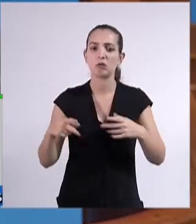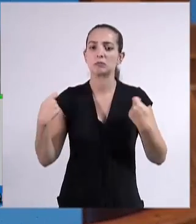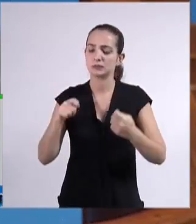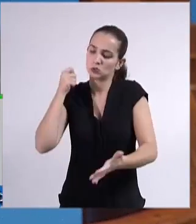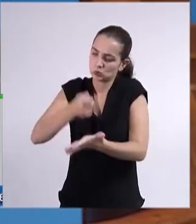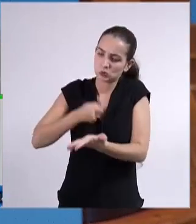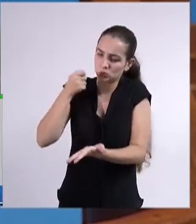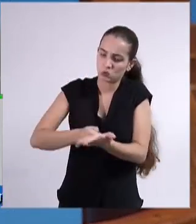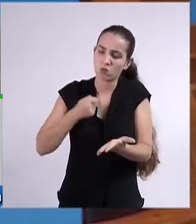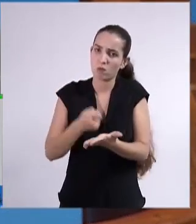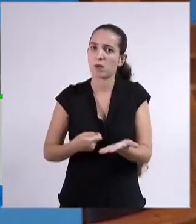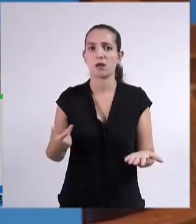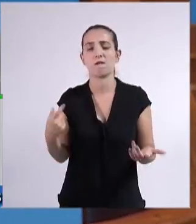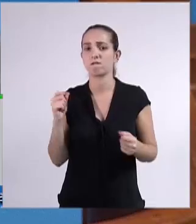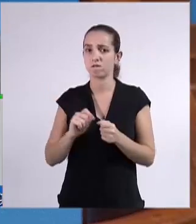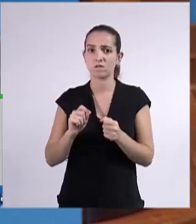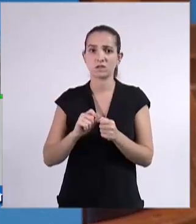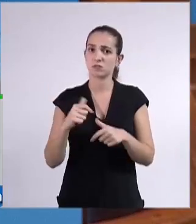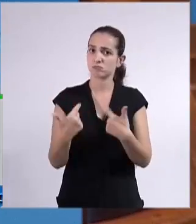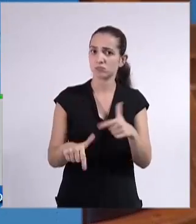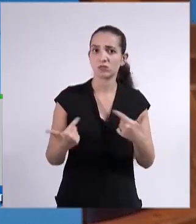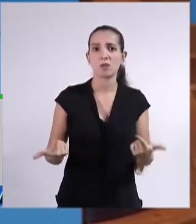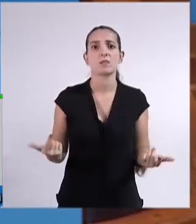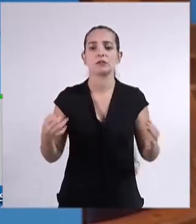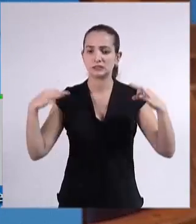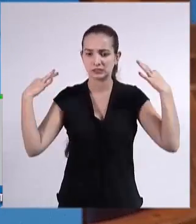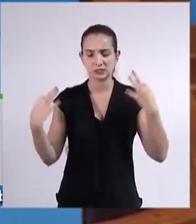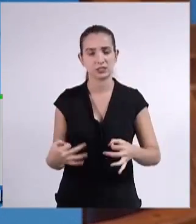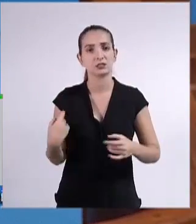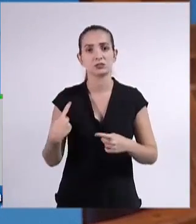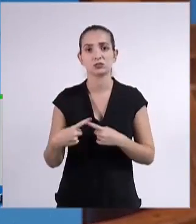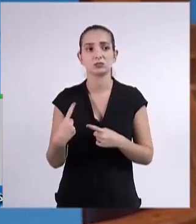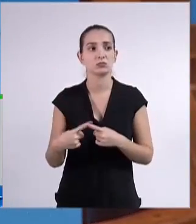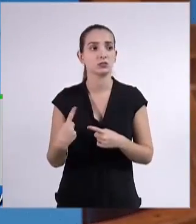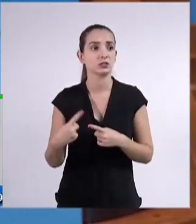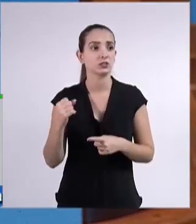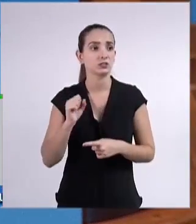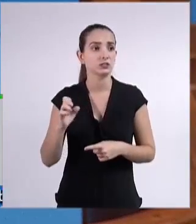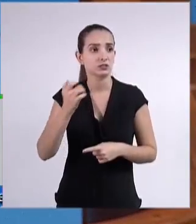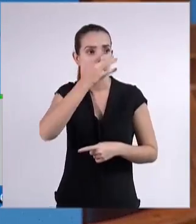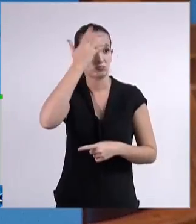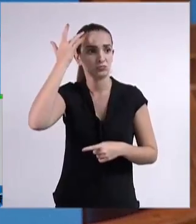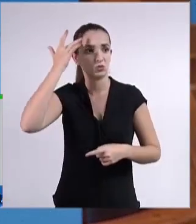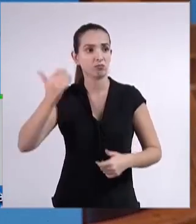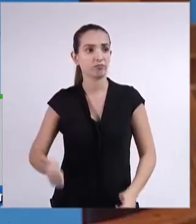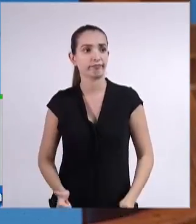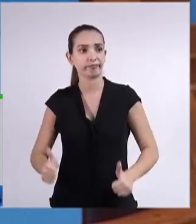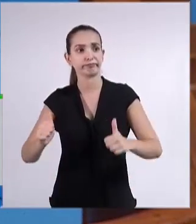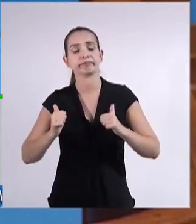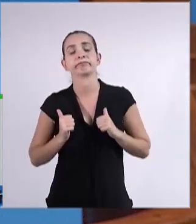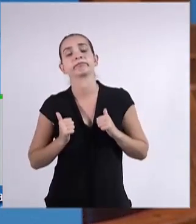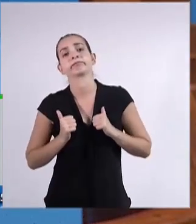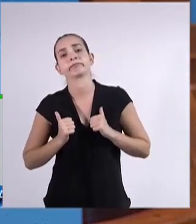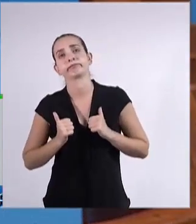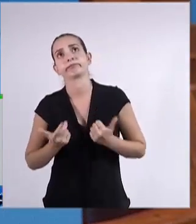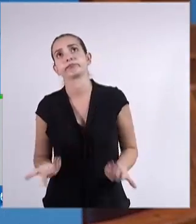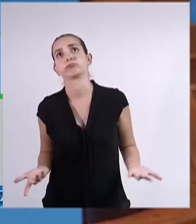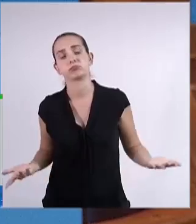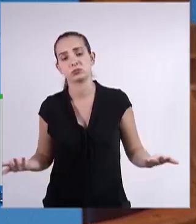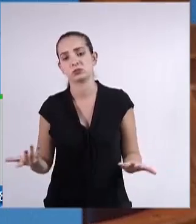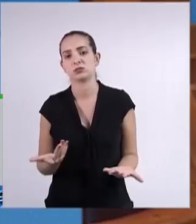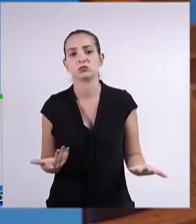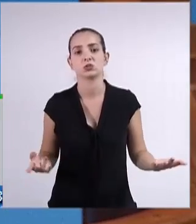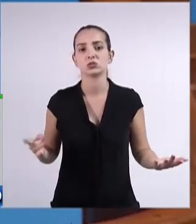adianta se fazer um trabalho e chega na hora, através de um jogo de camisa ou de um kit de material, vai